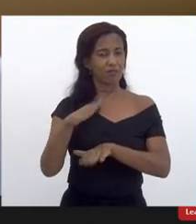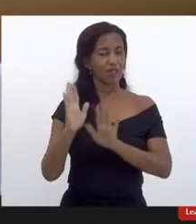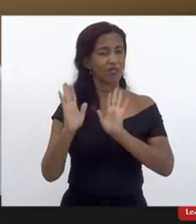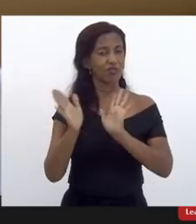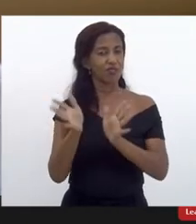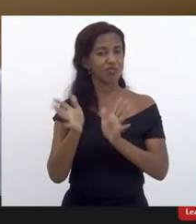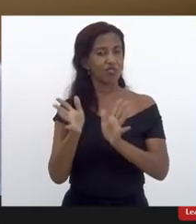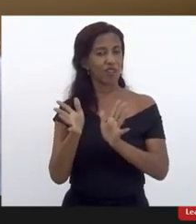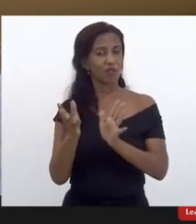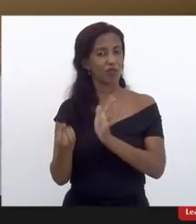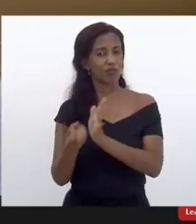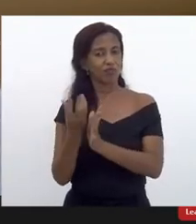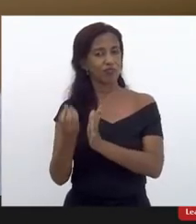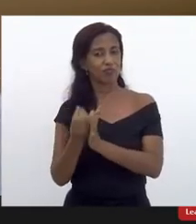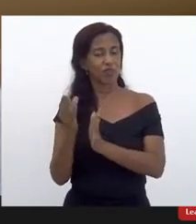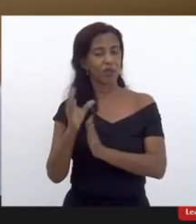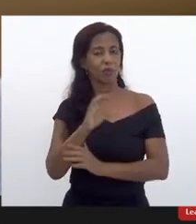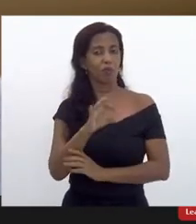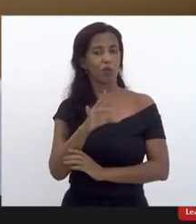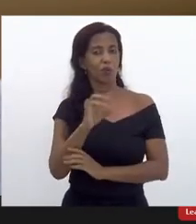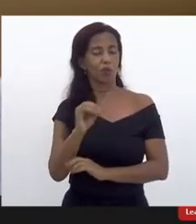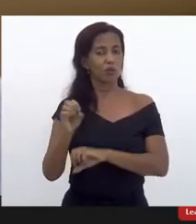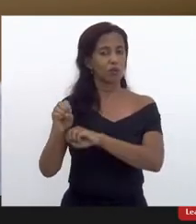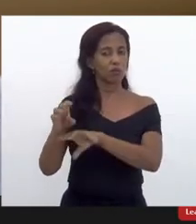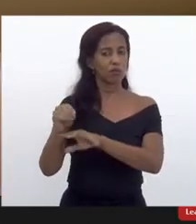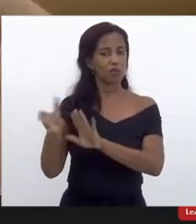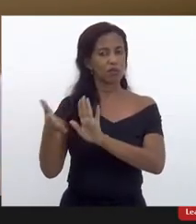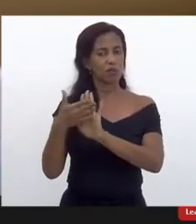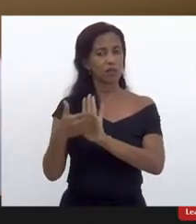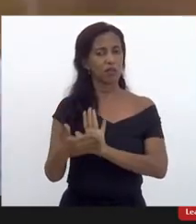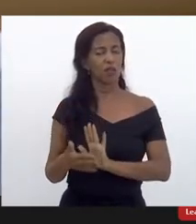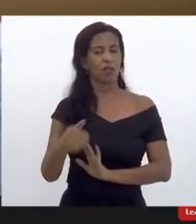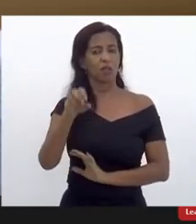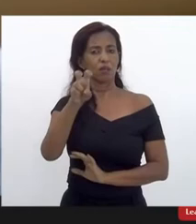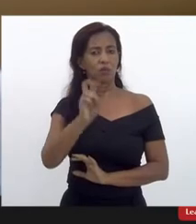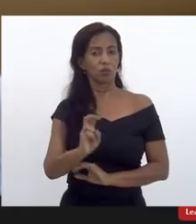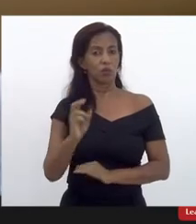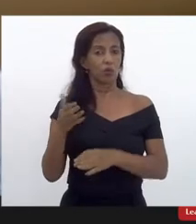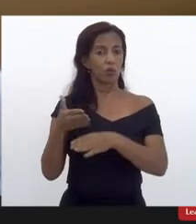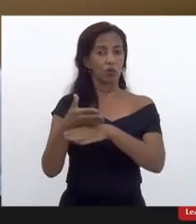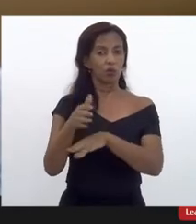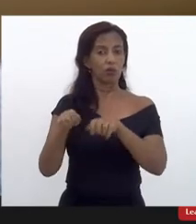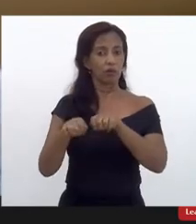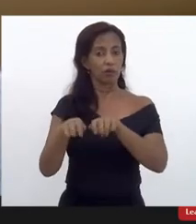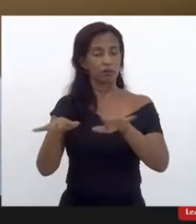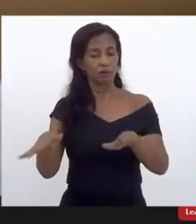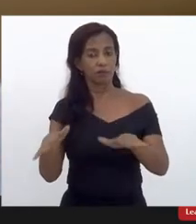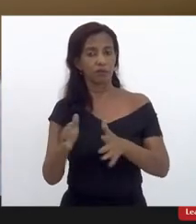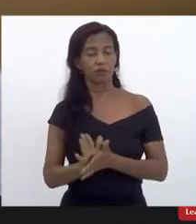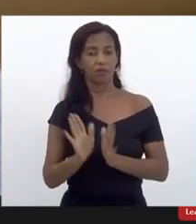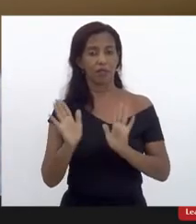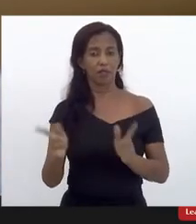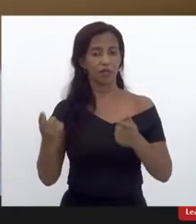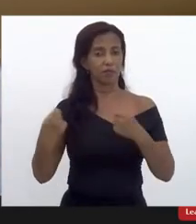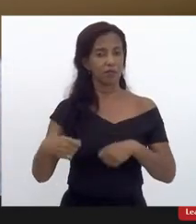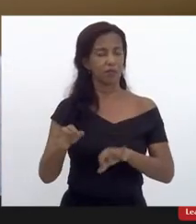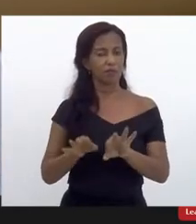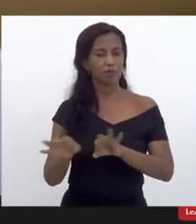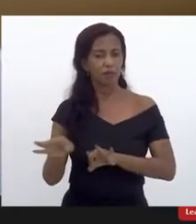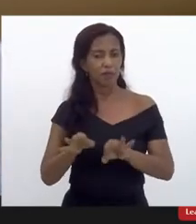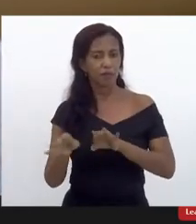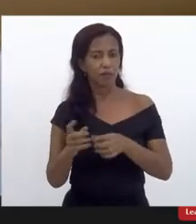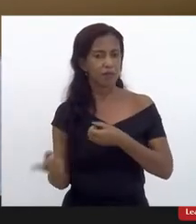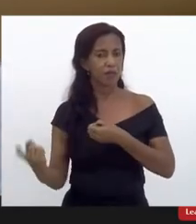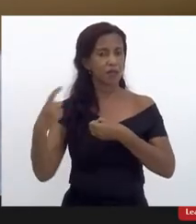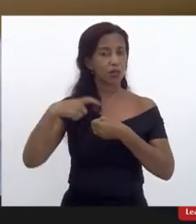foi estimulada pelo Conselho Nacional de Educação desde o parecer número 5, quando a gente entrou na pandemia, né, porque a gente tinha que preparar esse